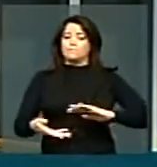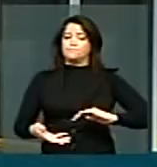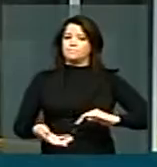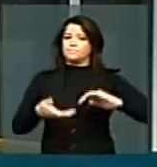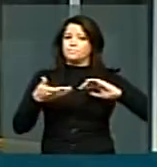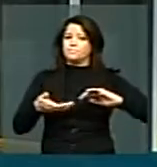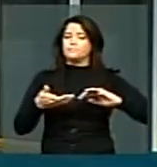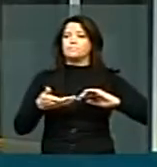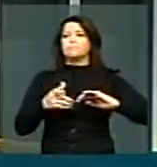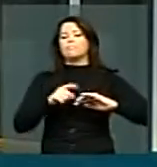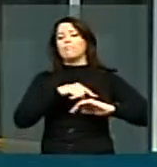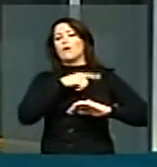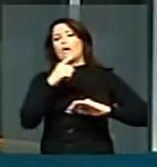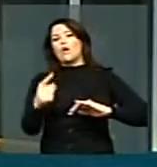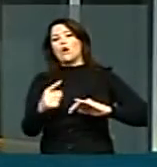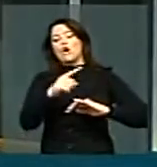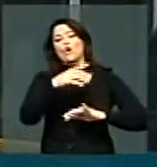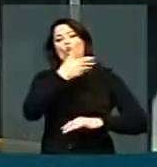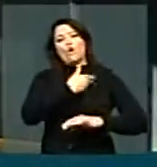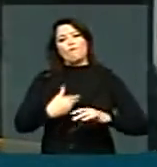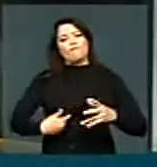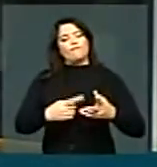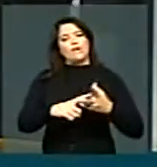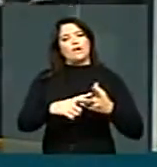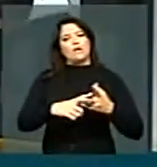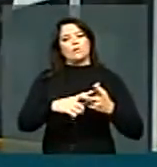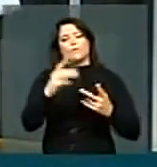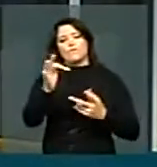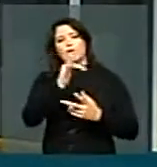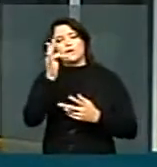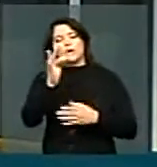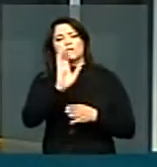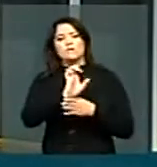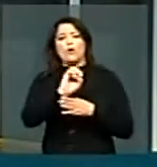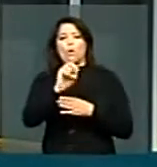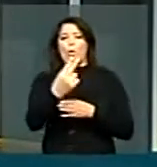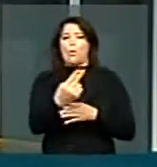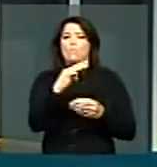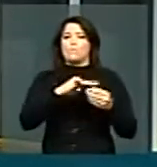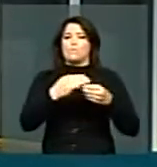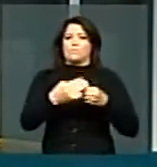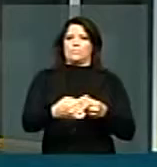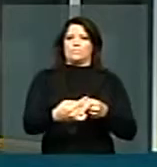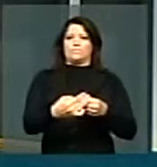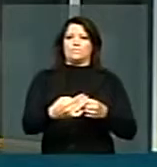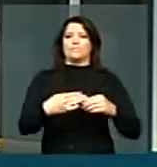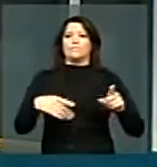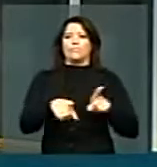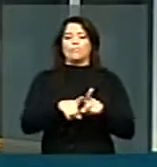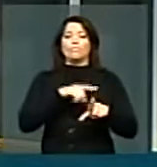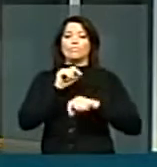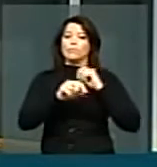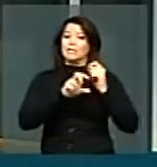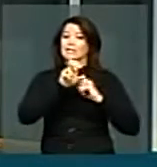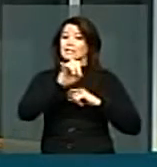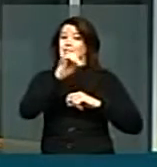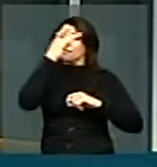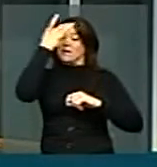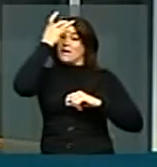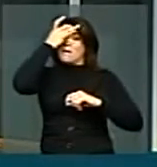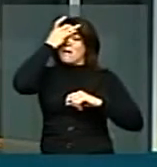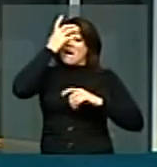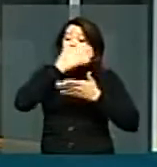brasileiro, seja pelos governos federal, estaduais ou municipais. Então, quando uma